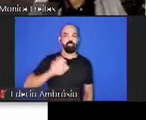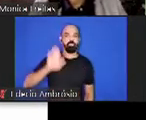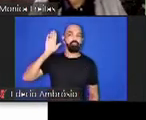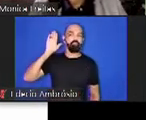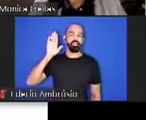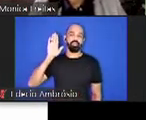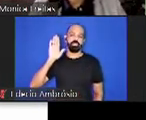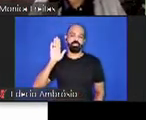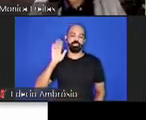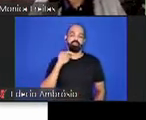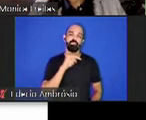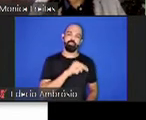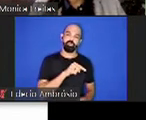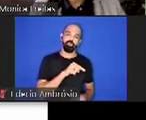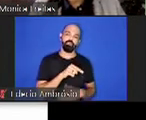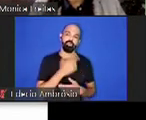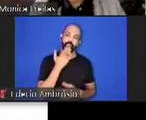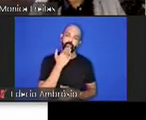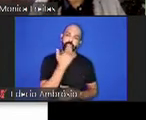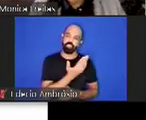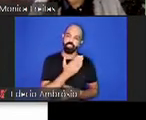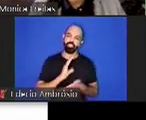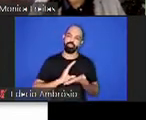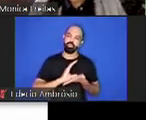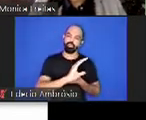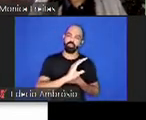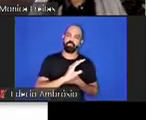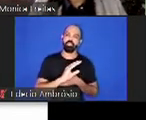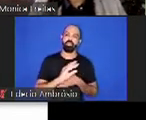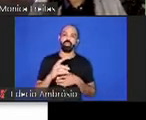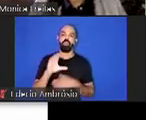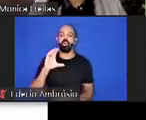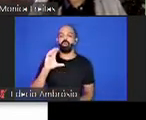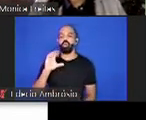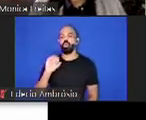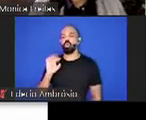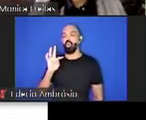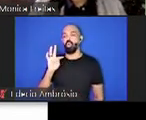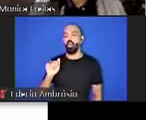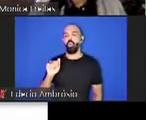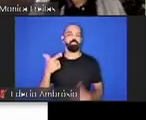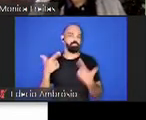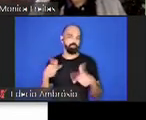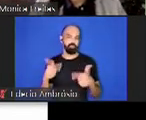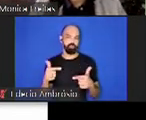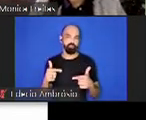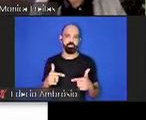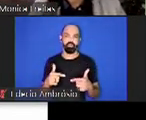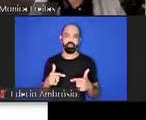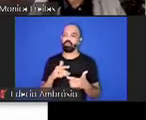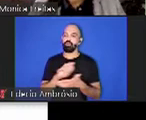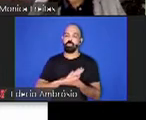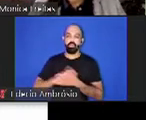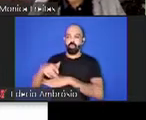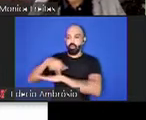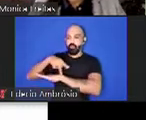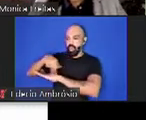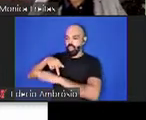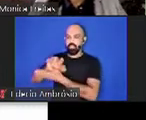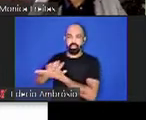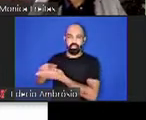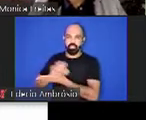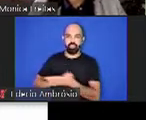aplicando para aquele auxílio. Não existem cotas. Então, não existem cotas nem para países, nem para